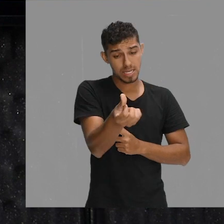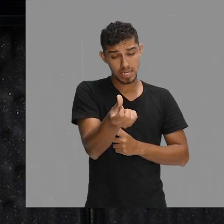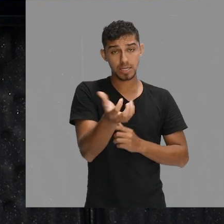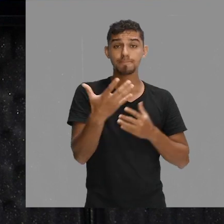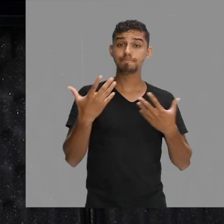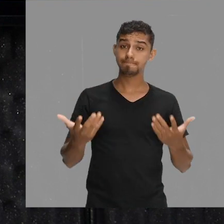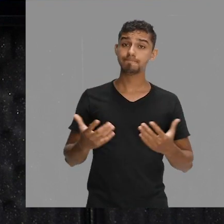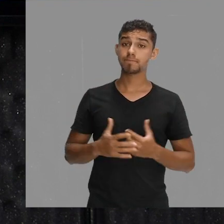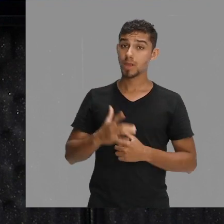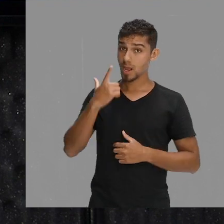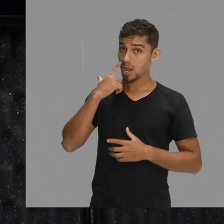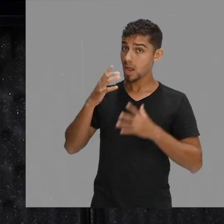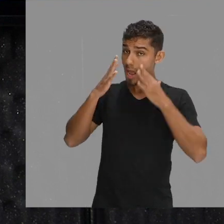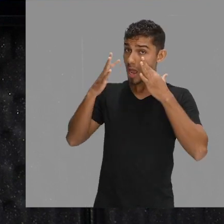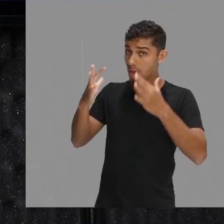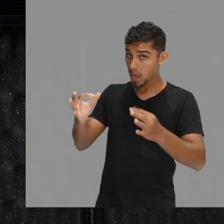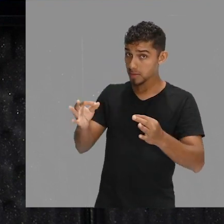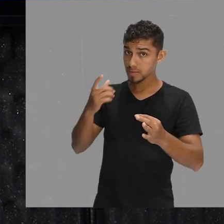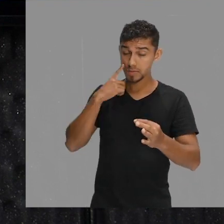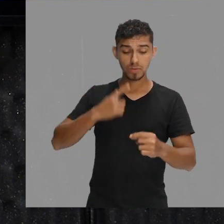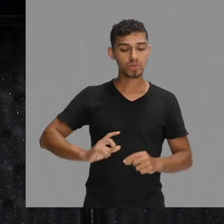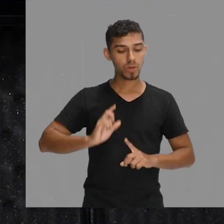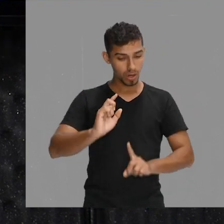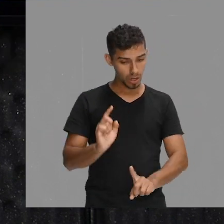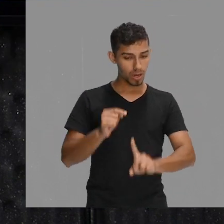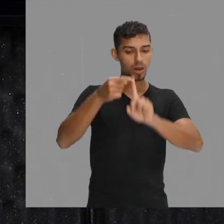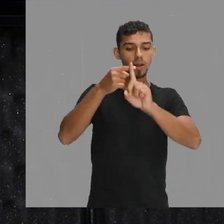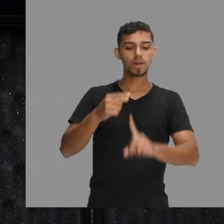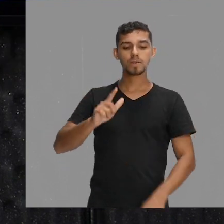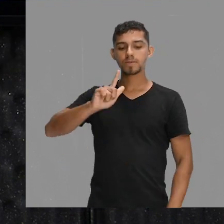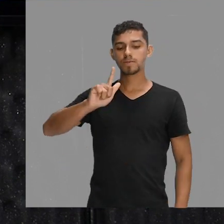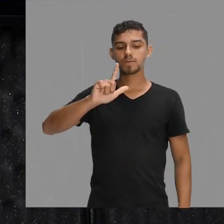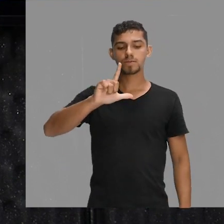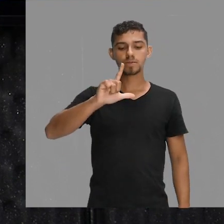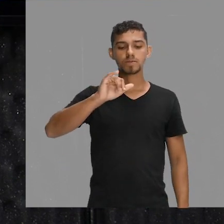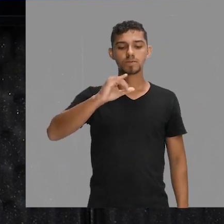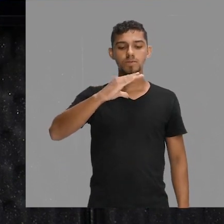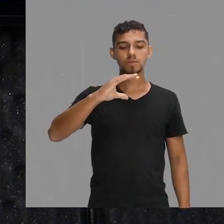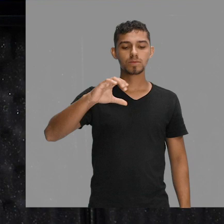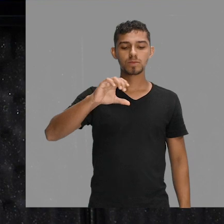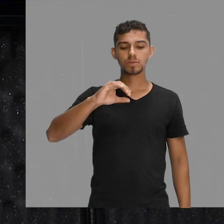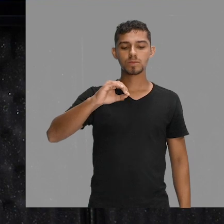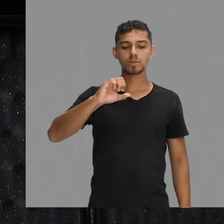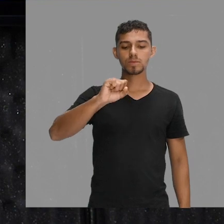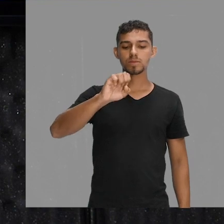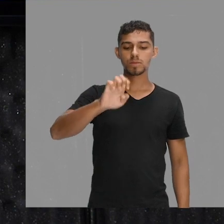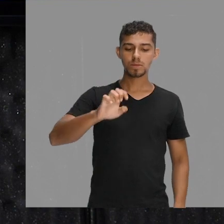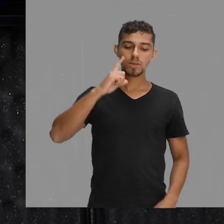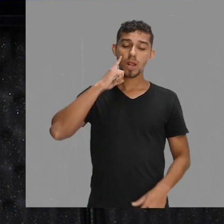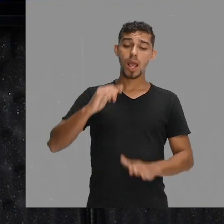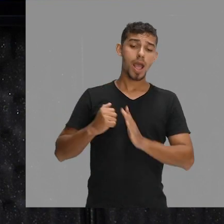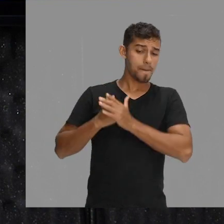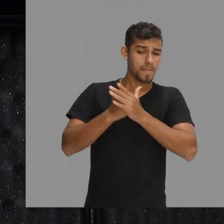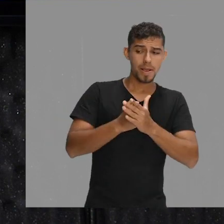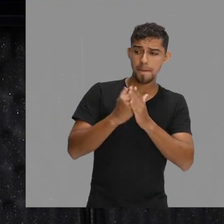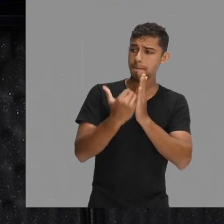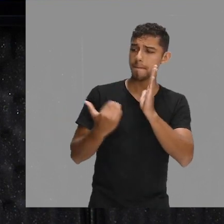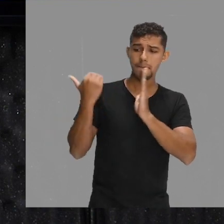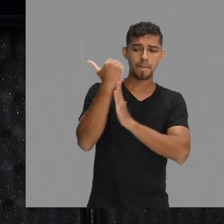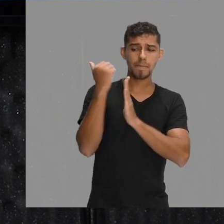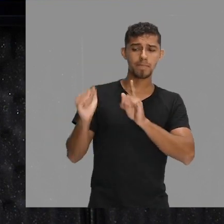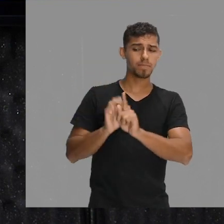31,26. Preste atenção, adicionei a glicose, a pressão máxima de vapor